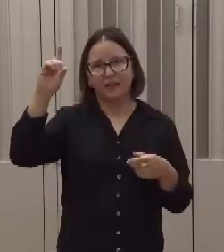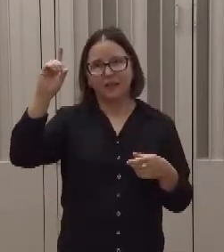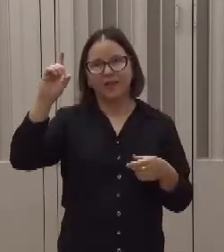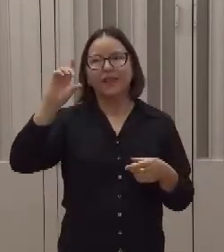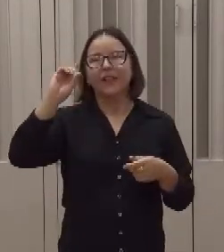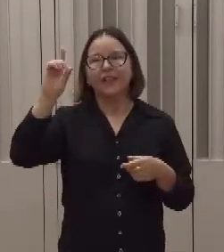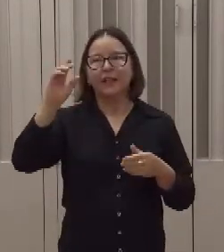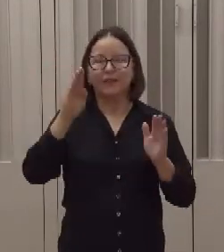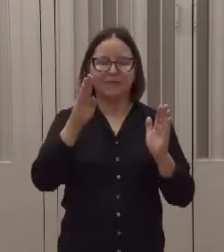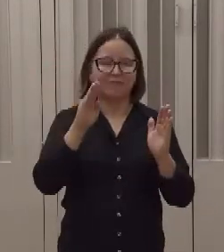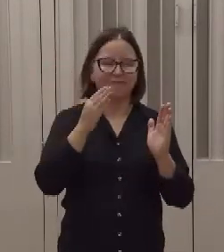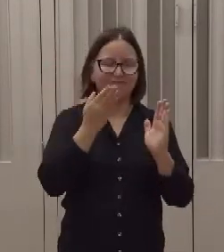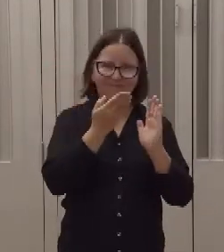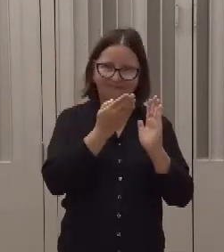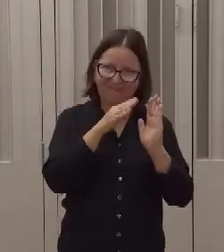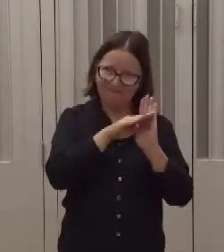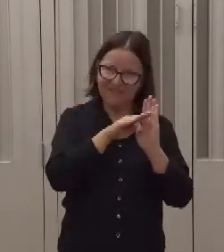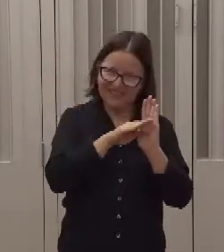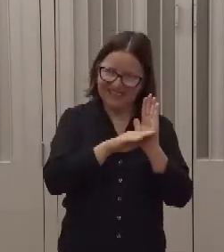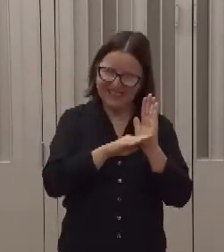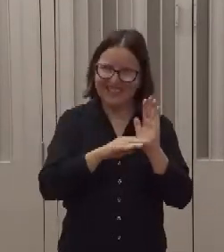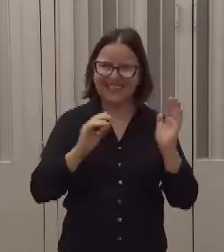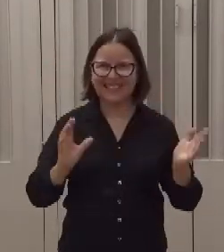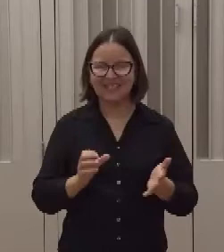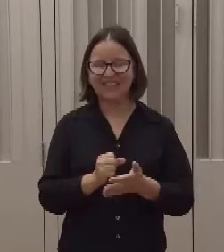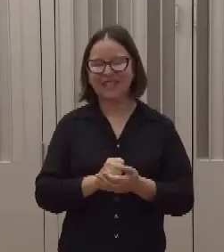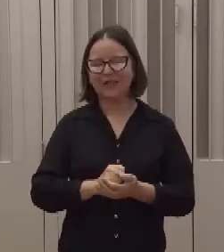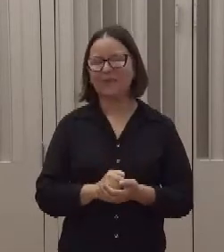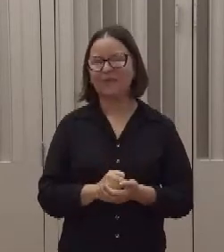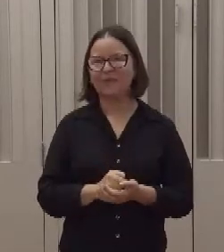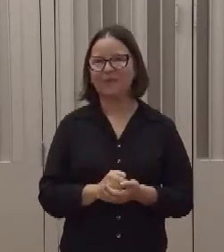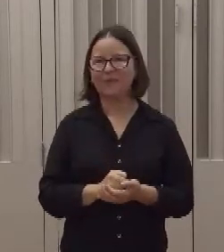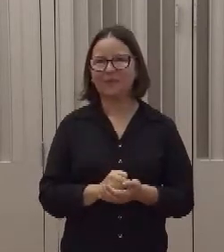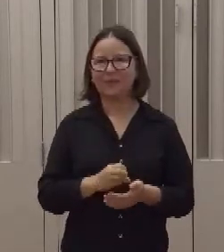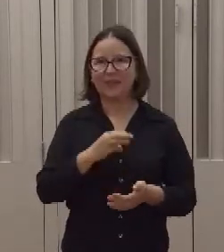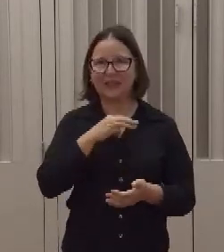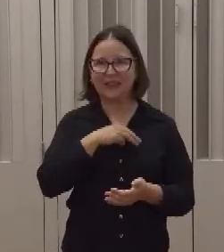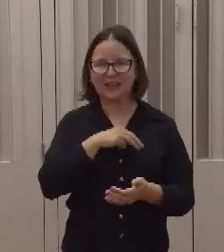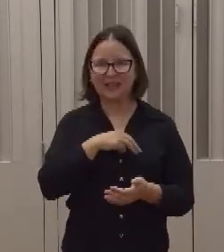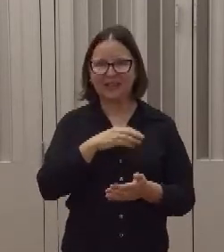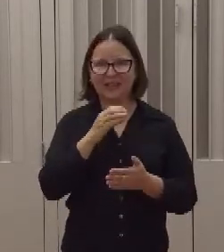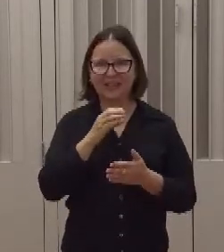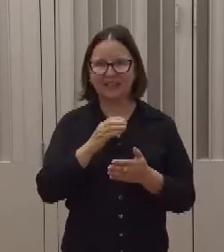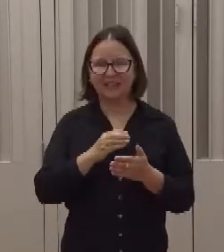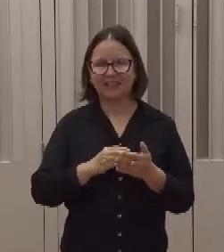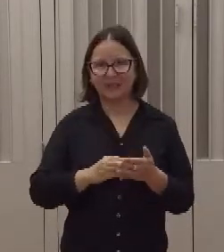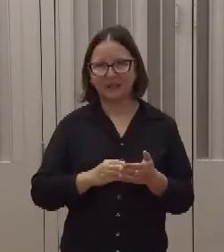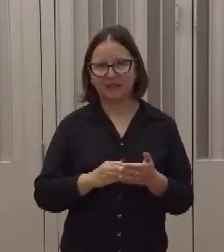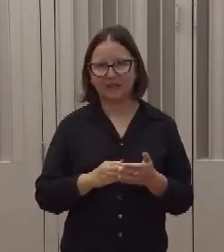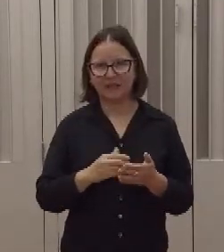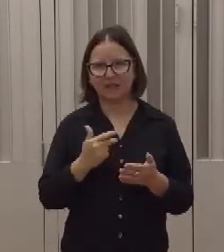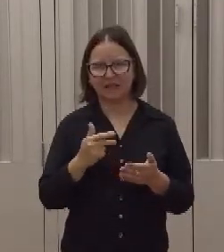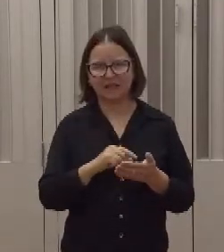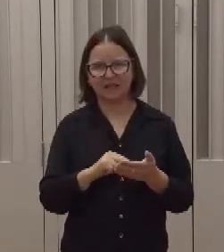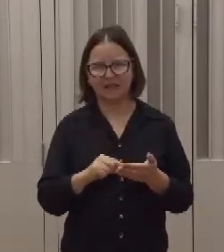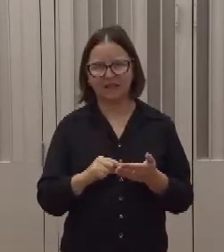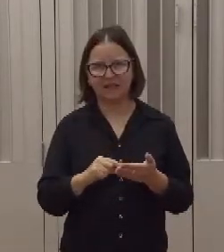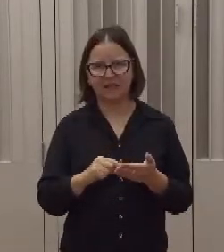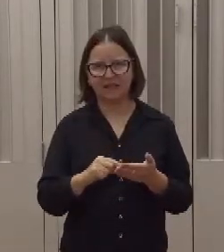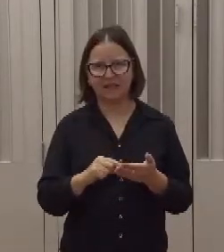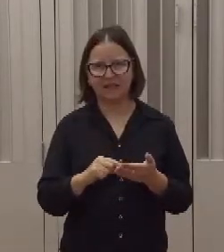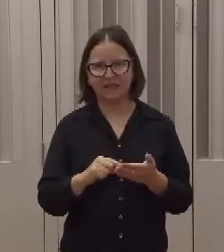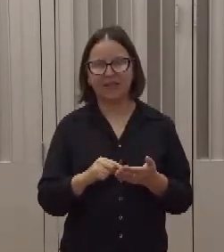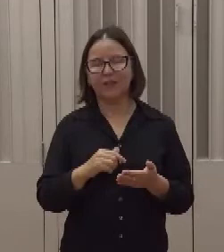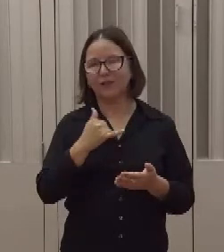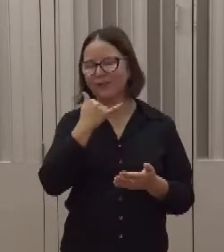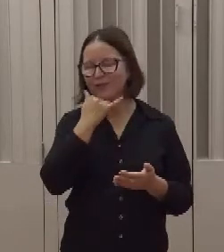Meus irmãos, eu gostaria de abrir um texto com vocês, Mateus 28, esse que a gente acabou de ler. A partir do versículo 18, a